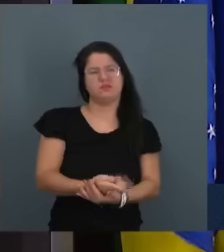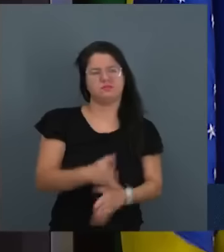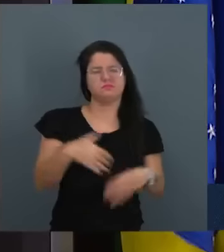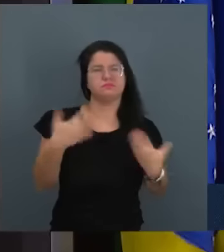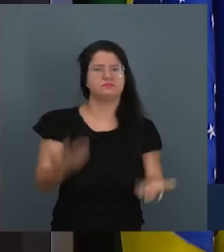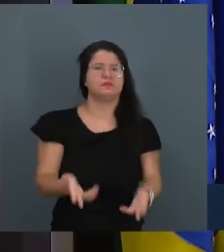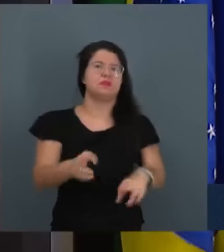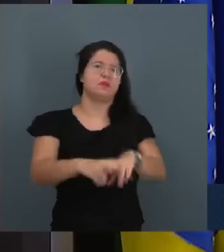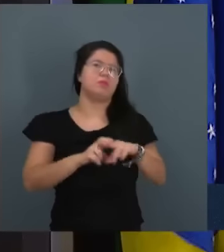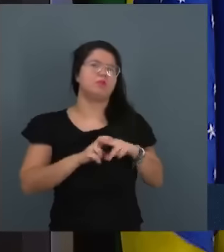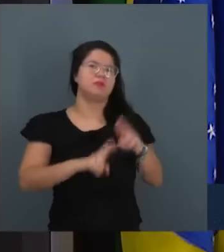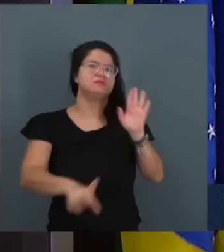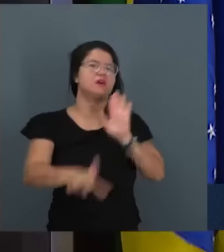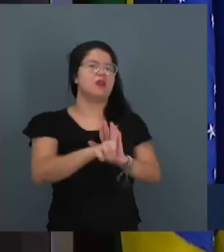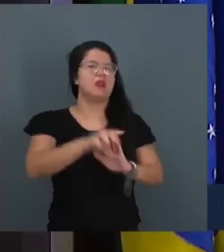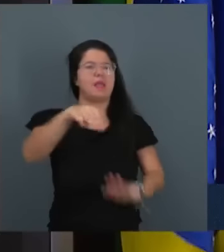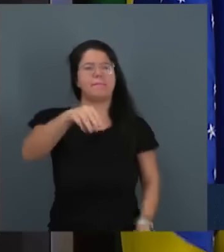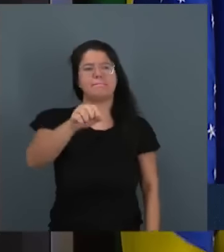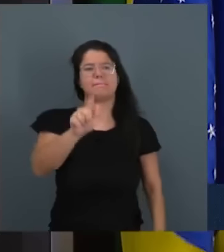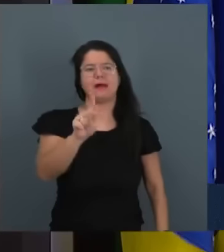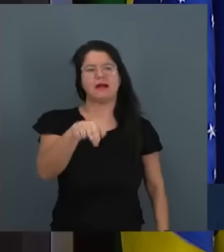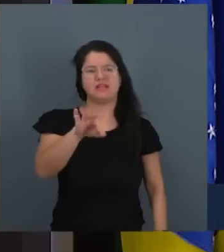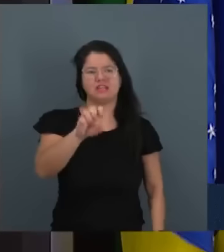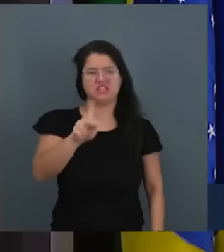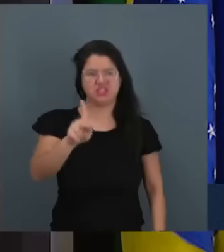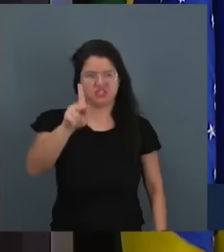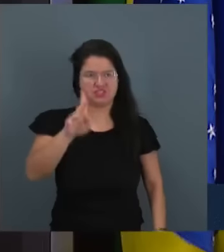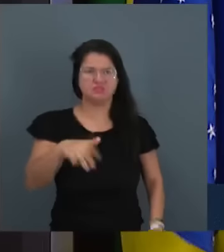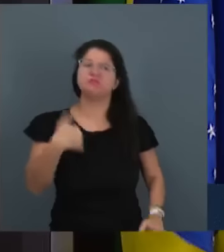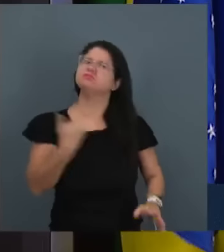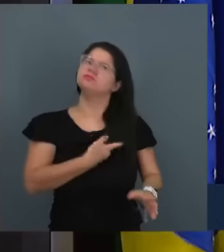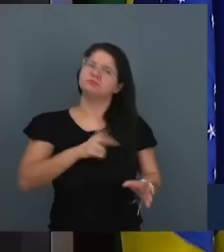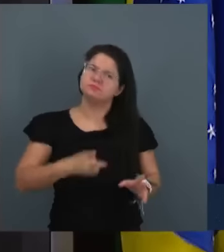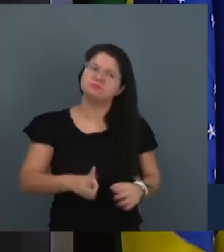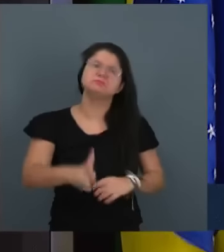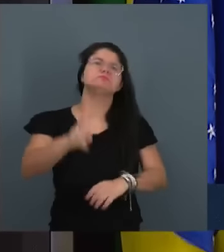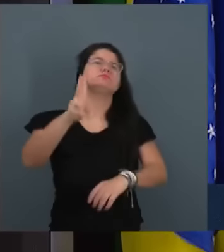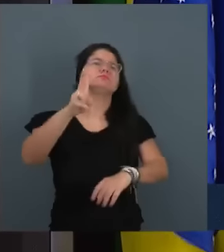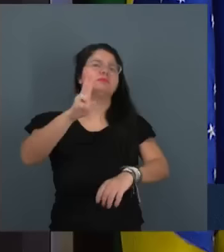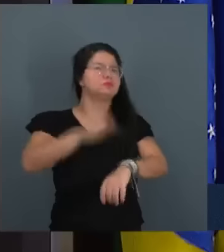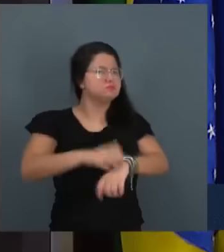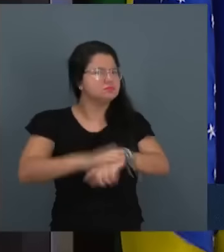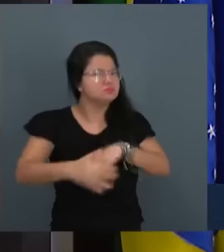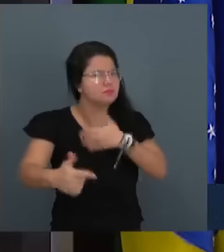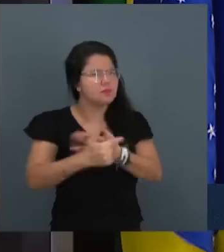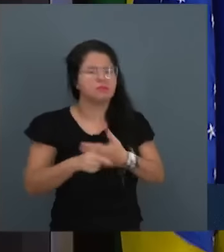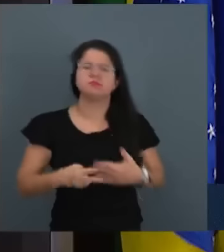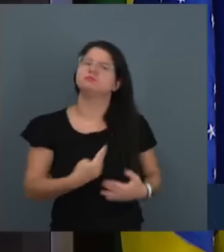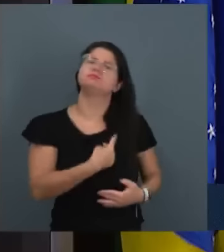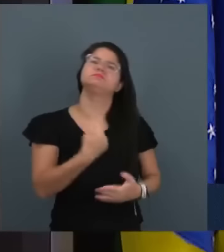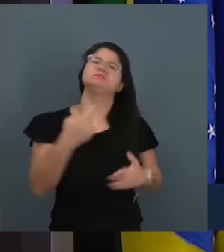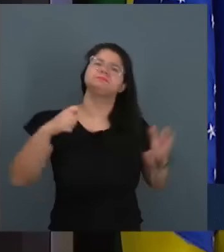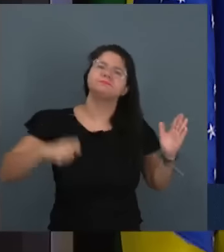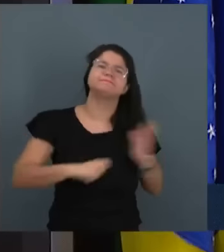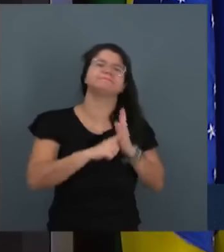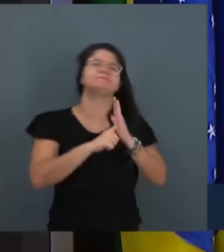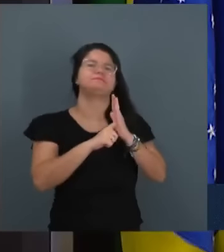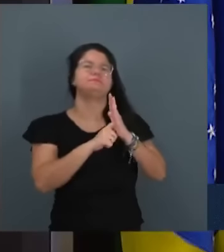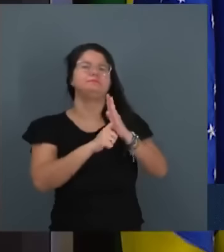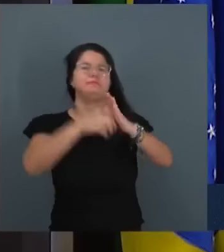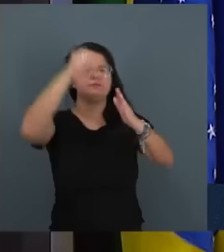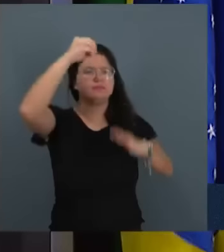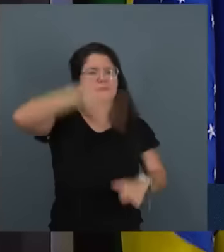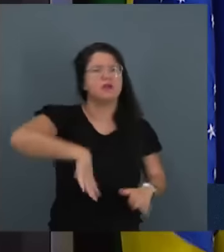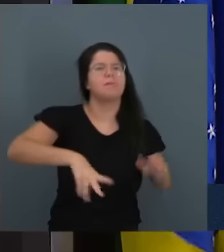Lei Magnitsky, nós vamos continuar fazendo a nossa parte, sim, como sempre fizemos, denunciando os desvios e abusos